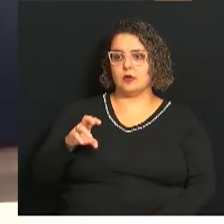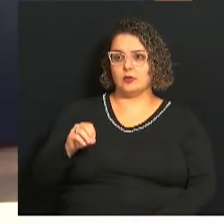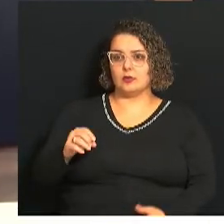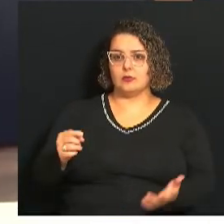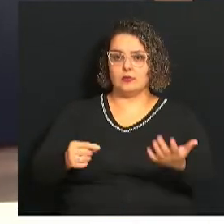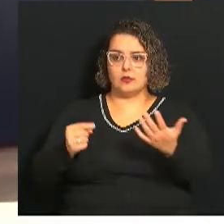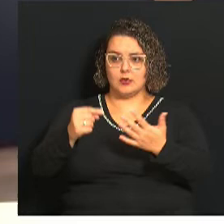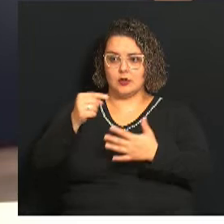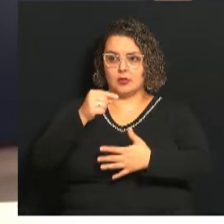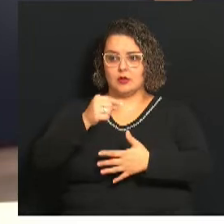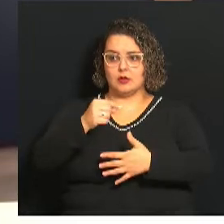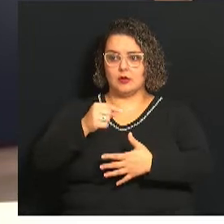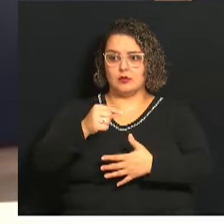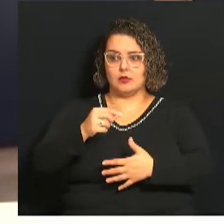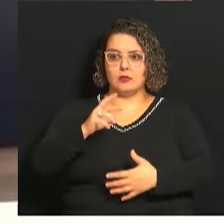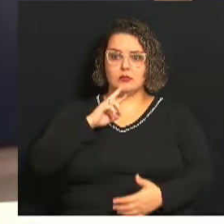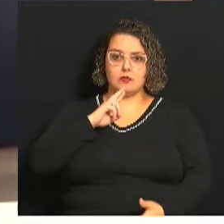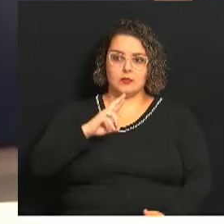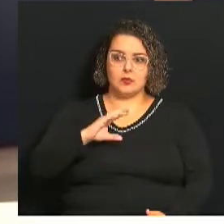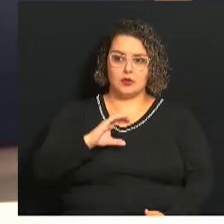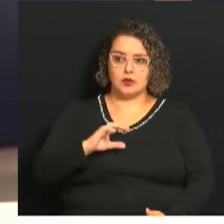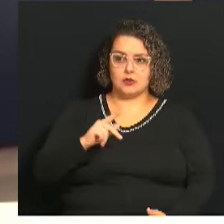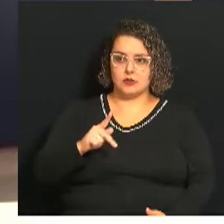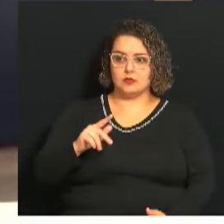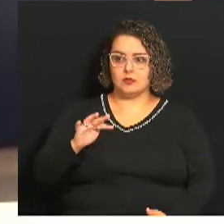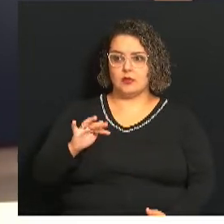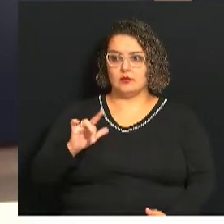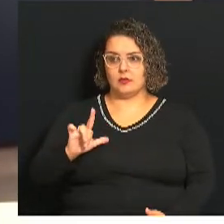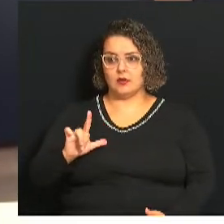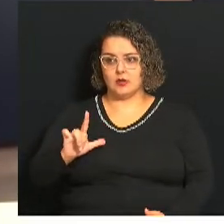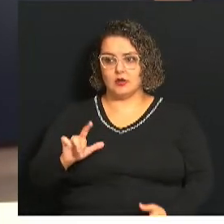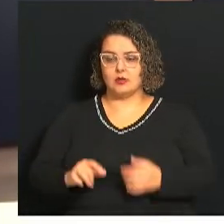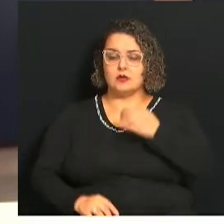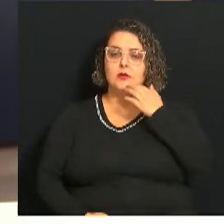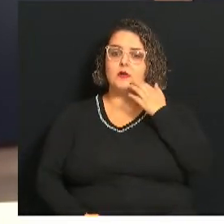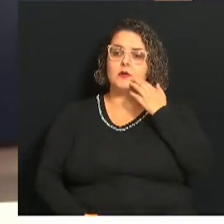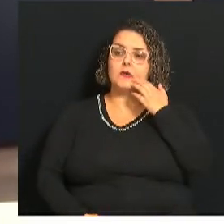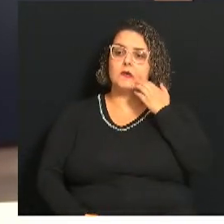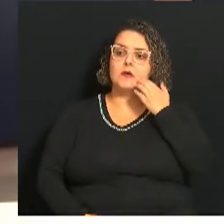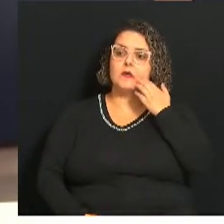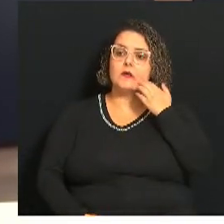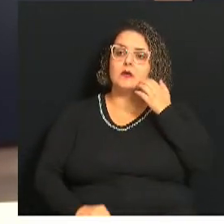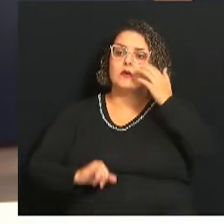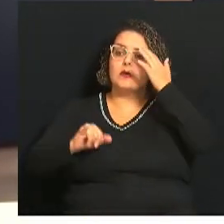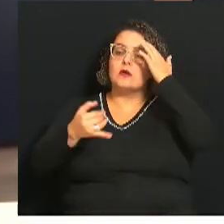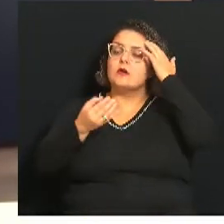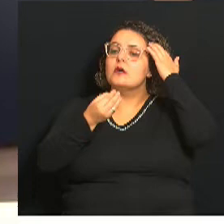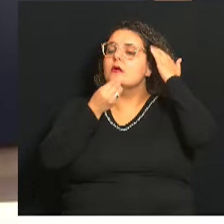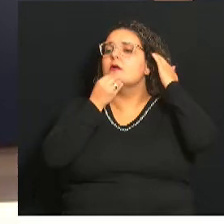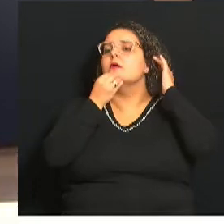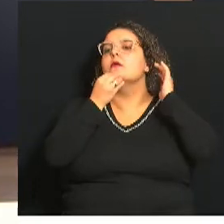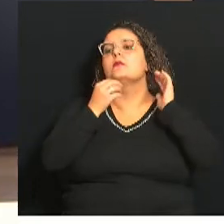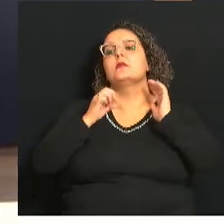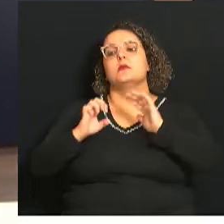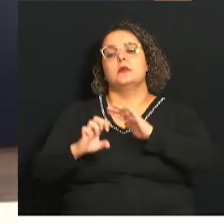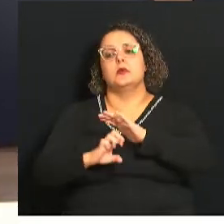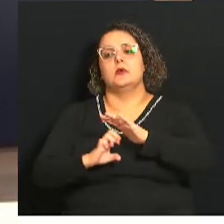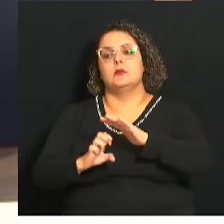que envolvem a resposta da CPFL, aproveitando que é uma empresa aqui, deixa eu